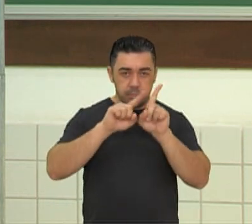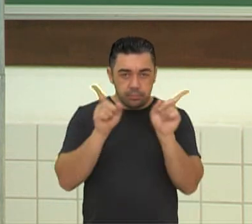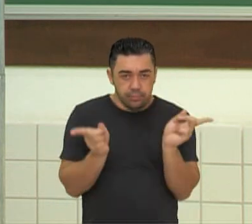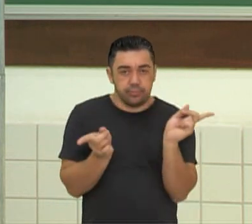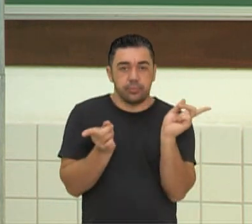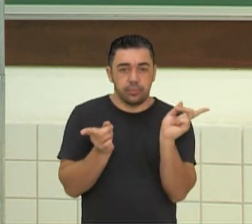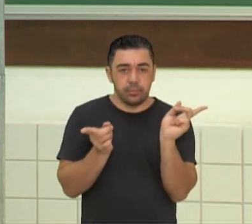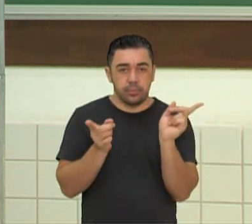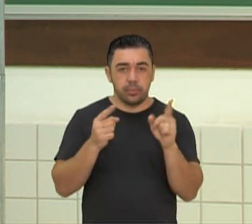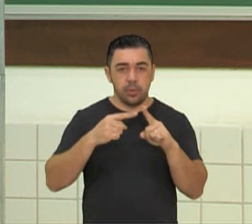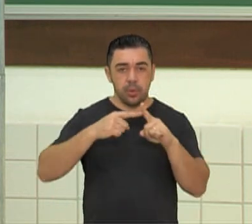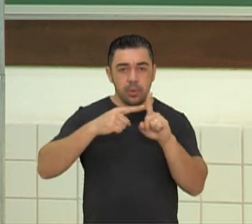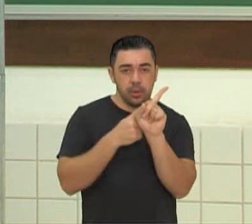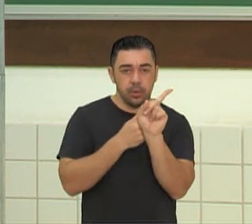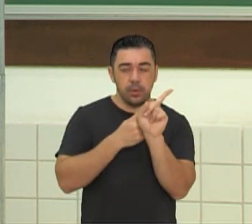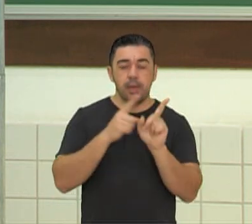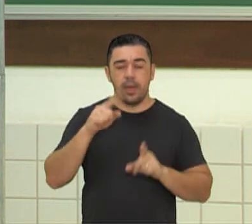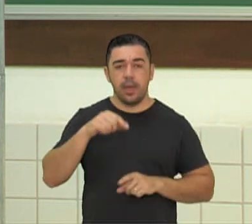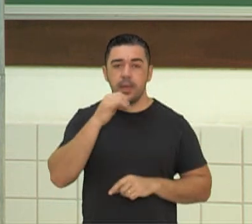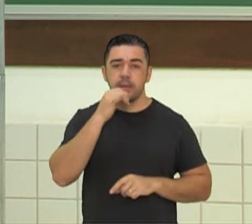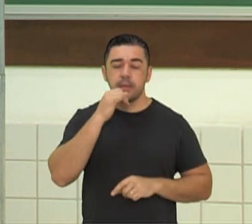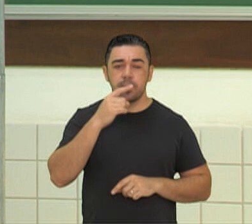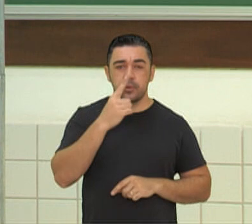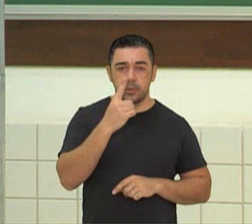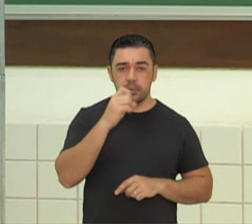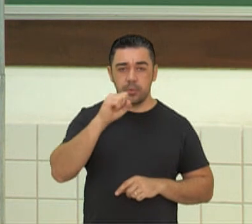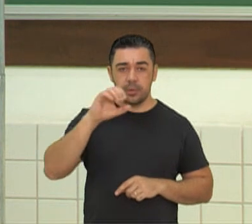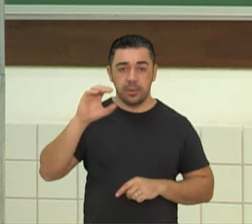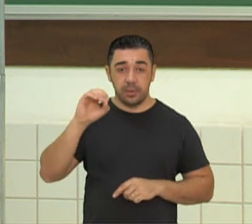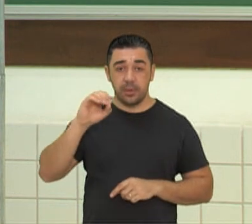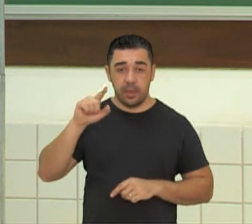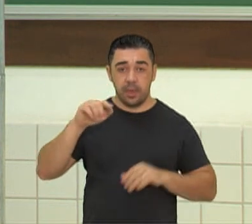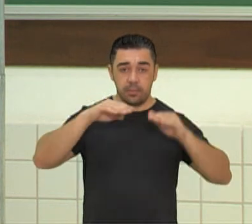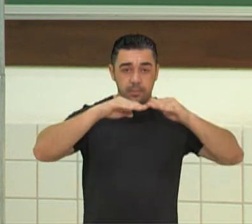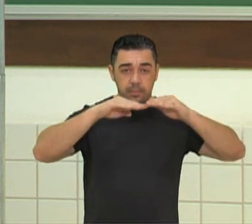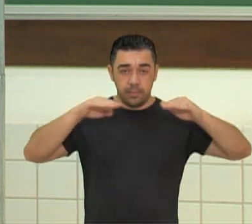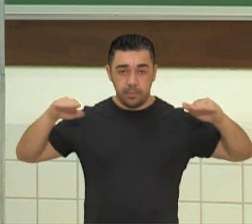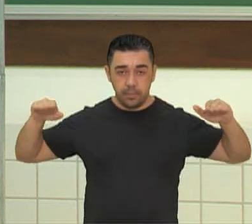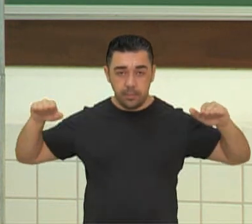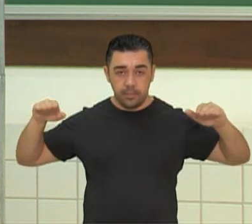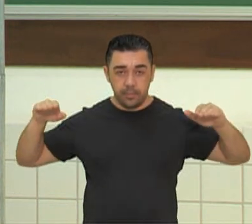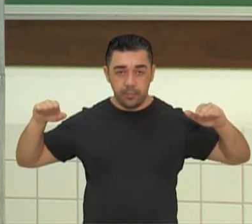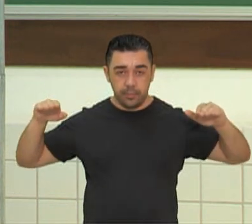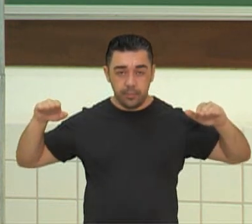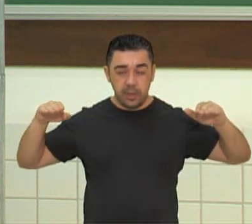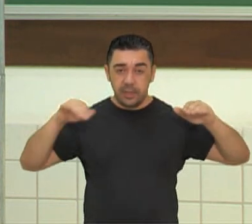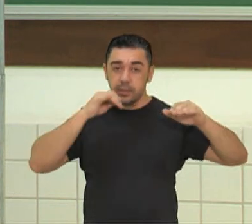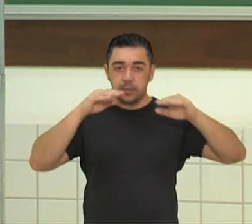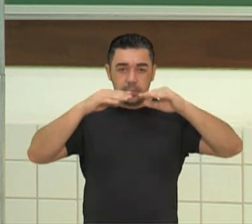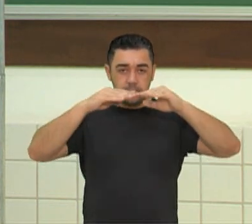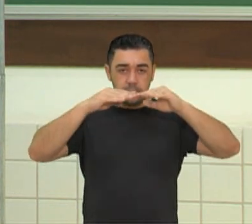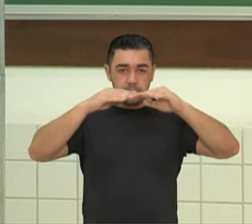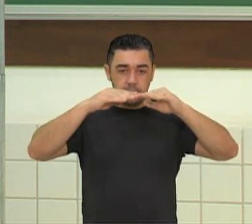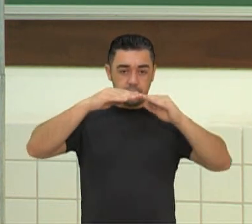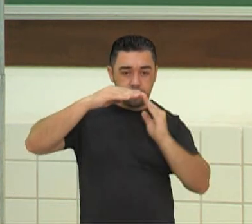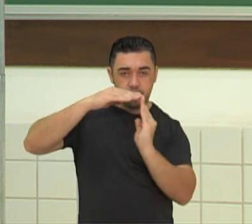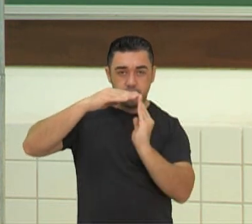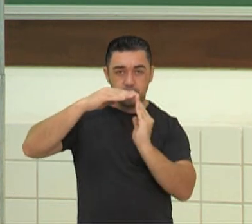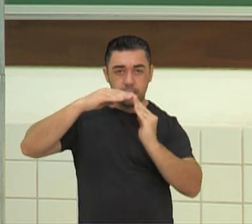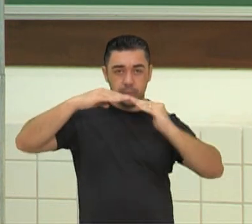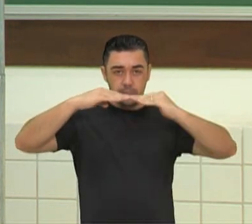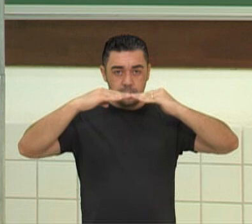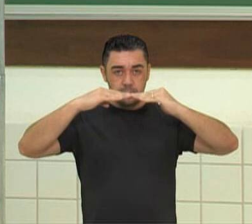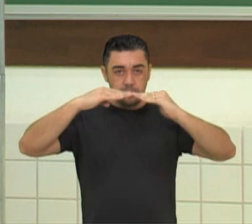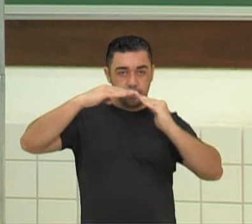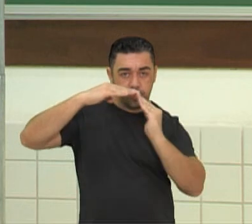de 180 graus ele é chamado de ângulo raso. E ângulos maiores que 180, ou seja, de 180, maior que 180